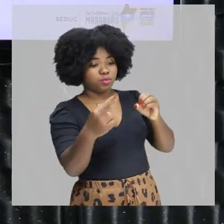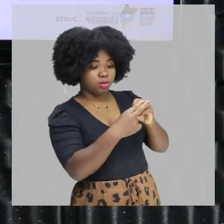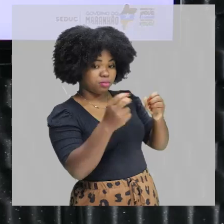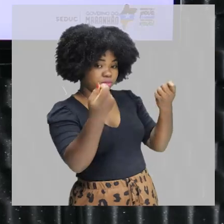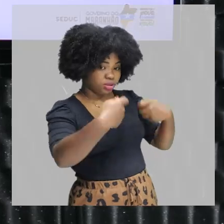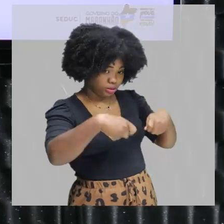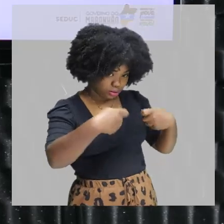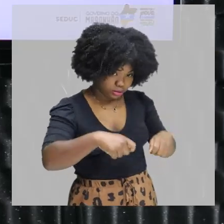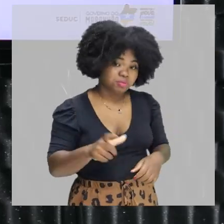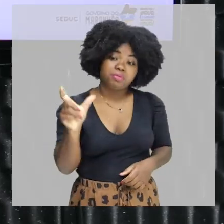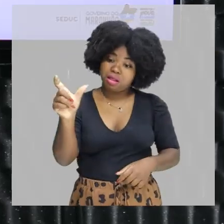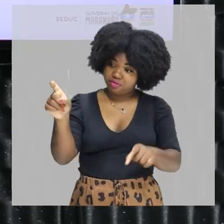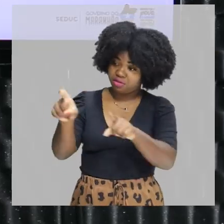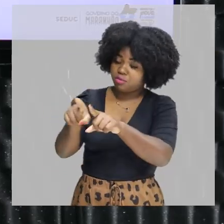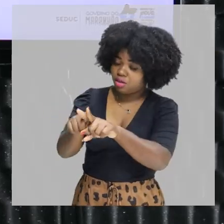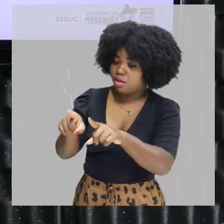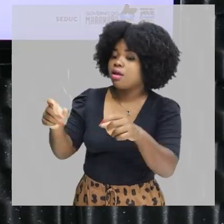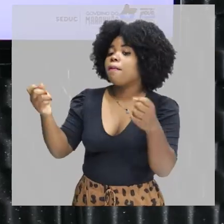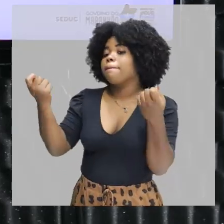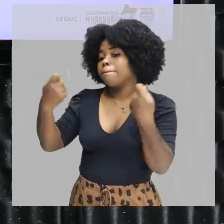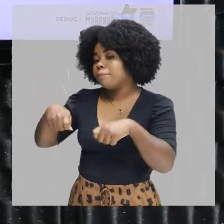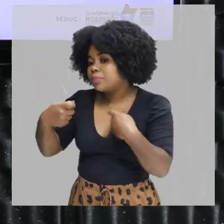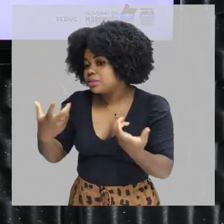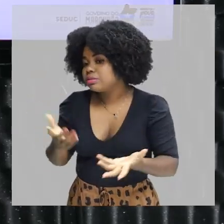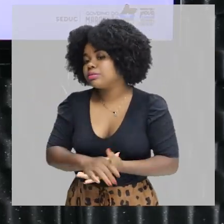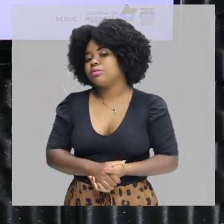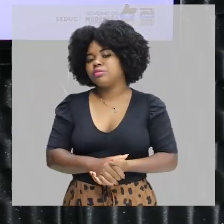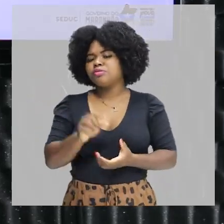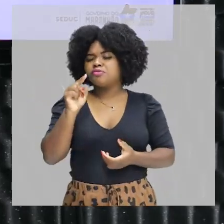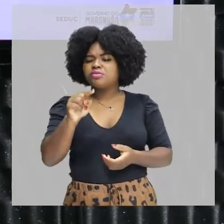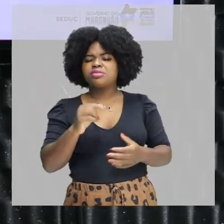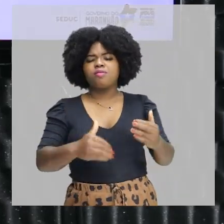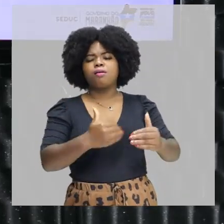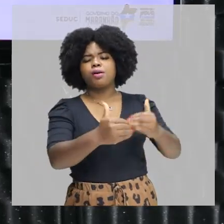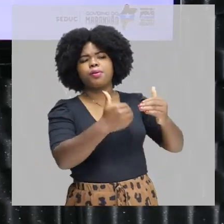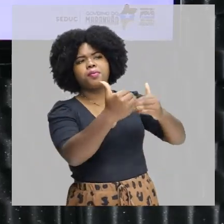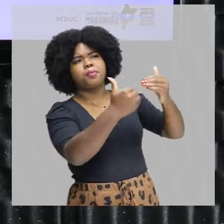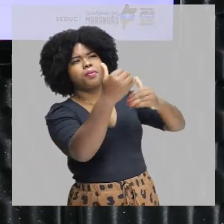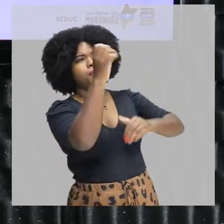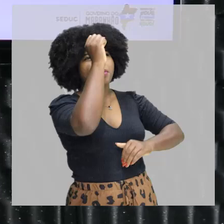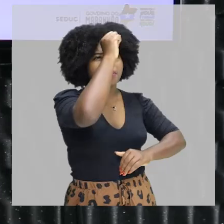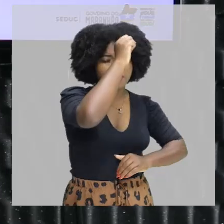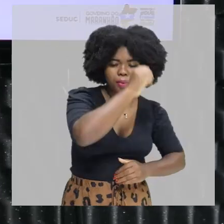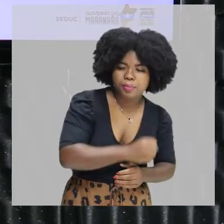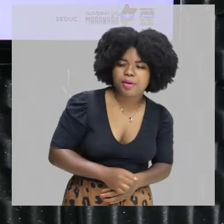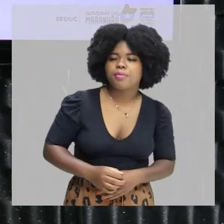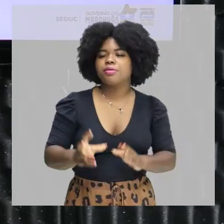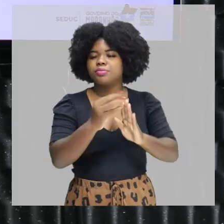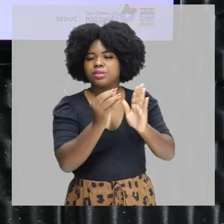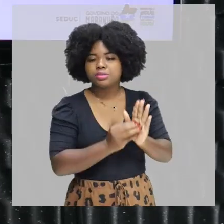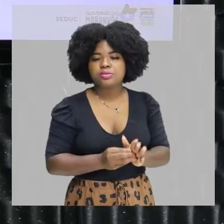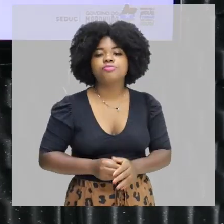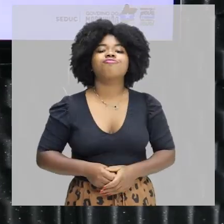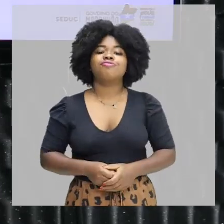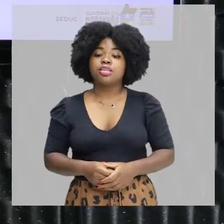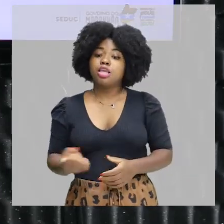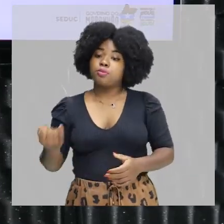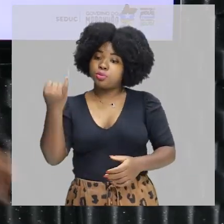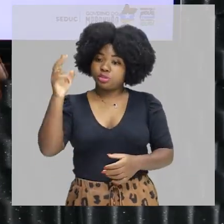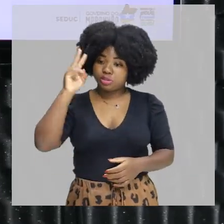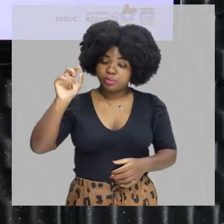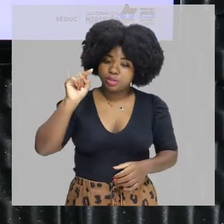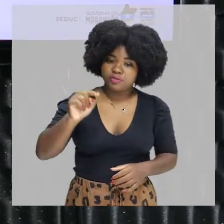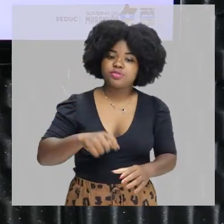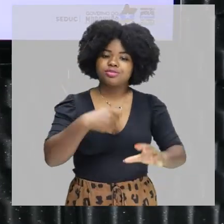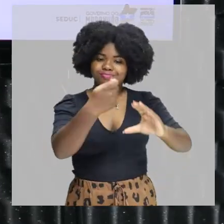palavras, também que precisam, são as palavras transitivas, e assim você vai desenvolvendo esse assunto. Assista quantas vezes você quiser.